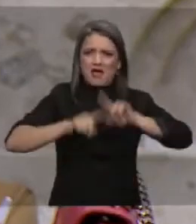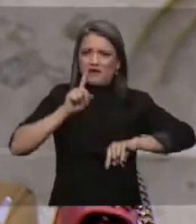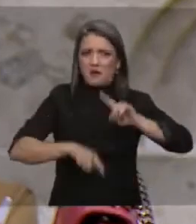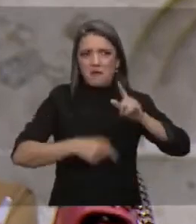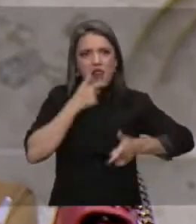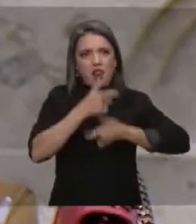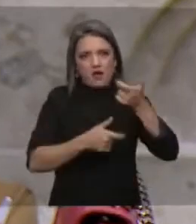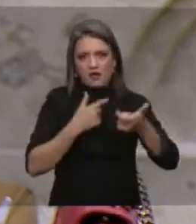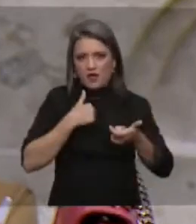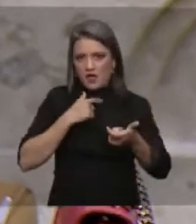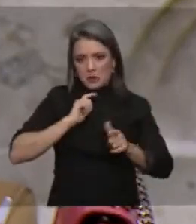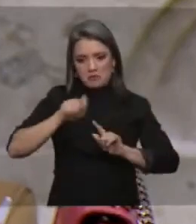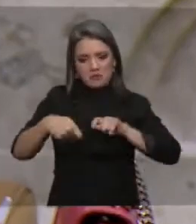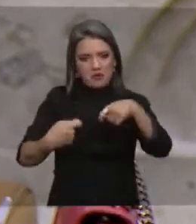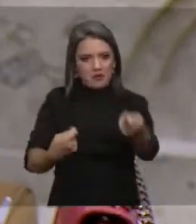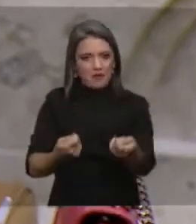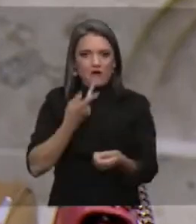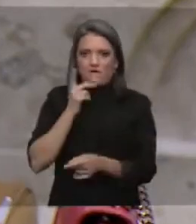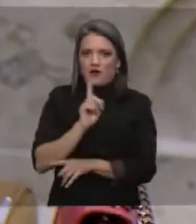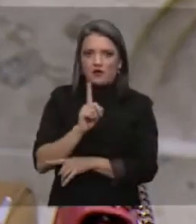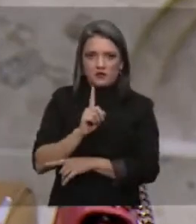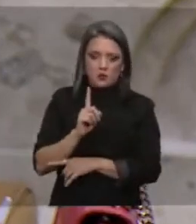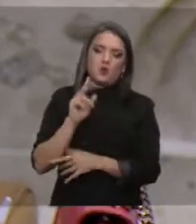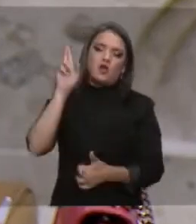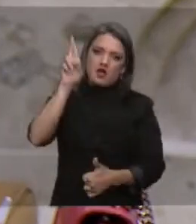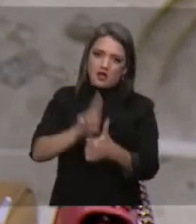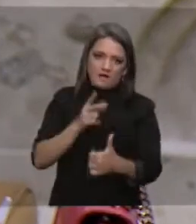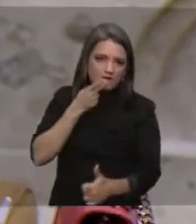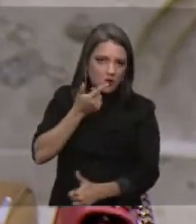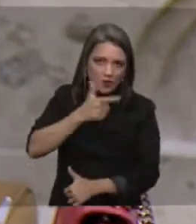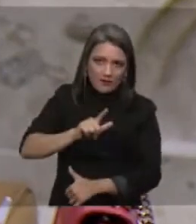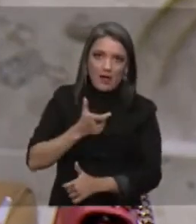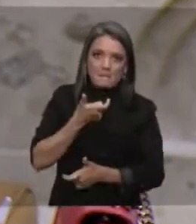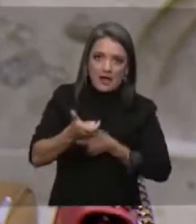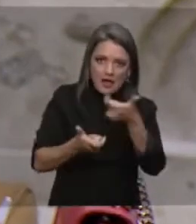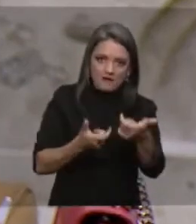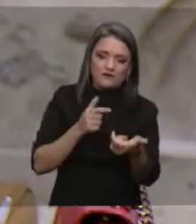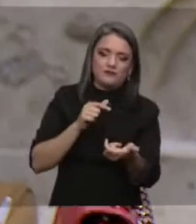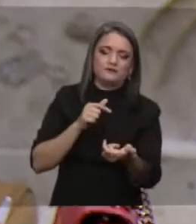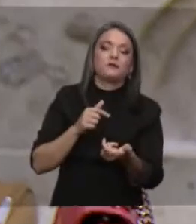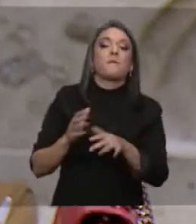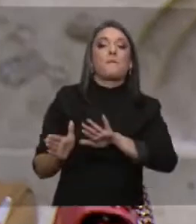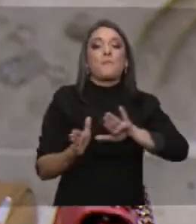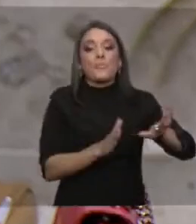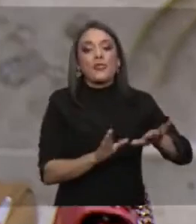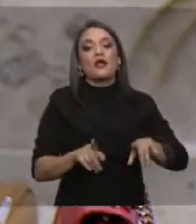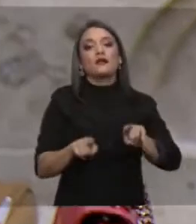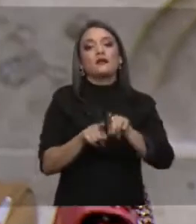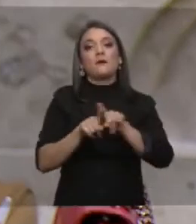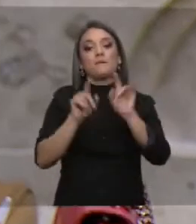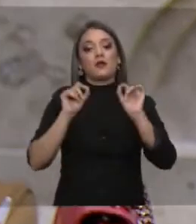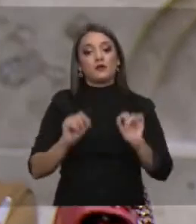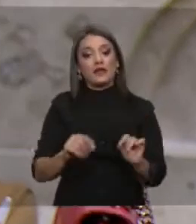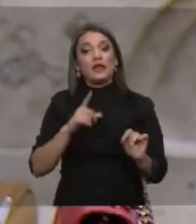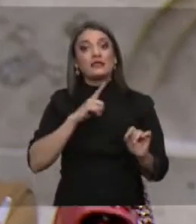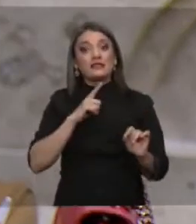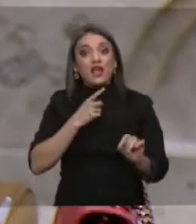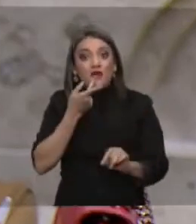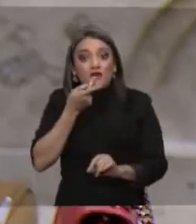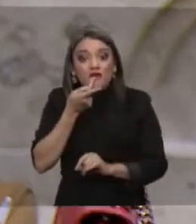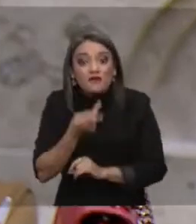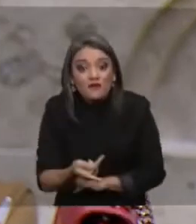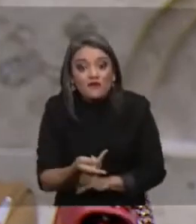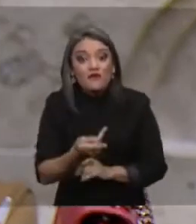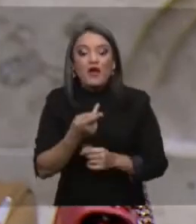eu não vou sujeitar essa corte nem as pessoas que estão nos ouvindo. Após o denunciado proferiu uma difamação